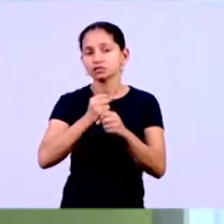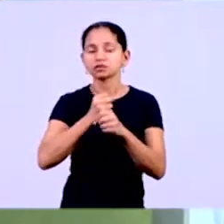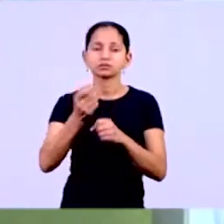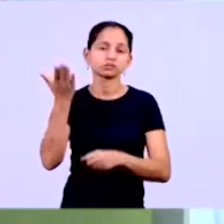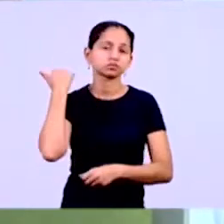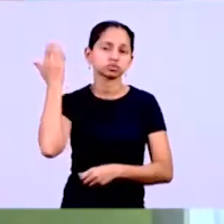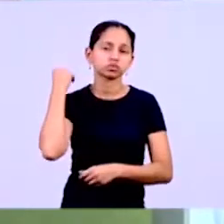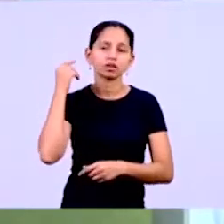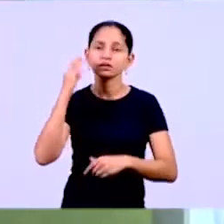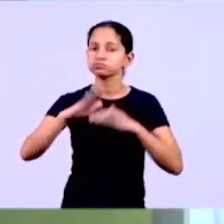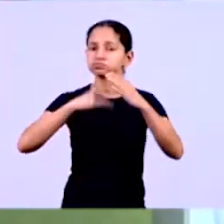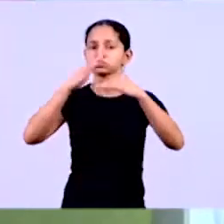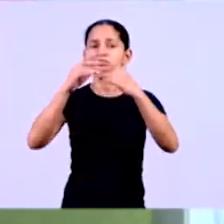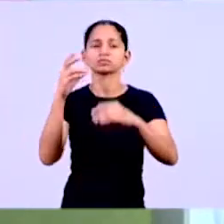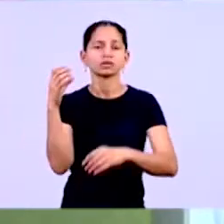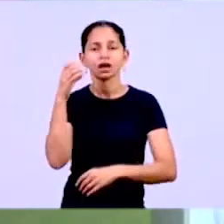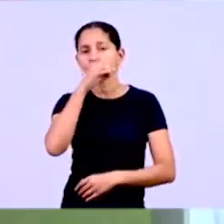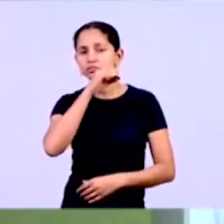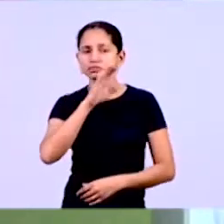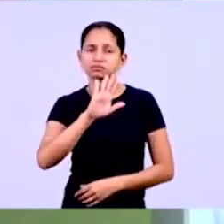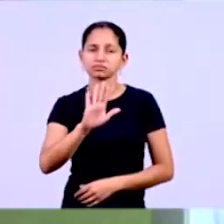também evoluiu absurdo, né?